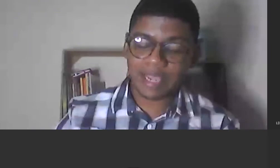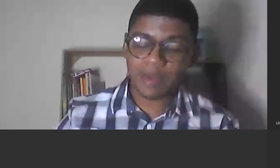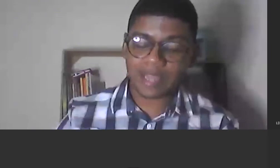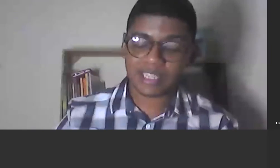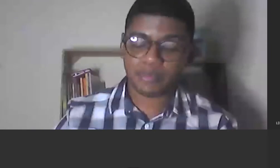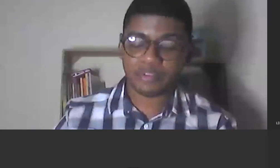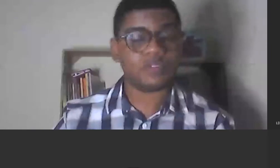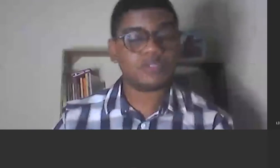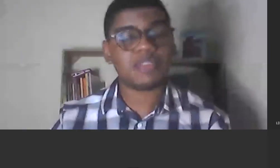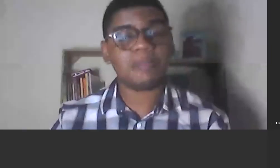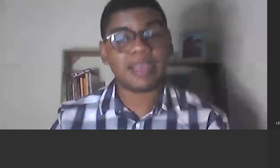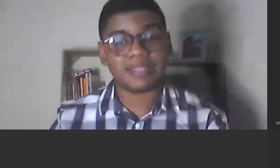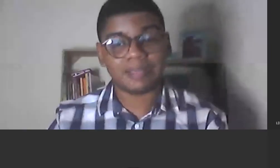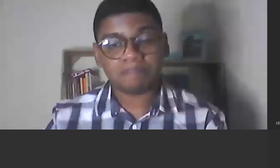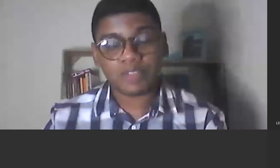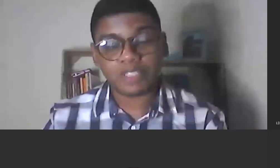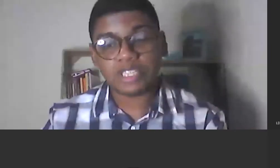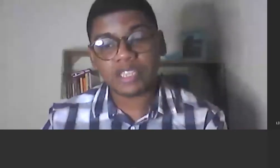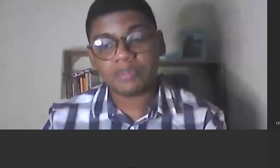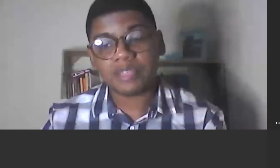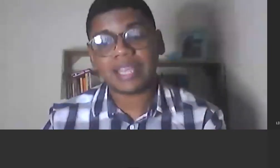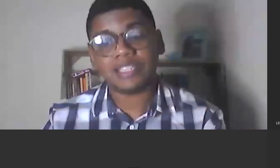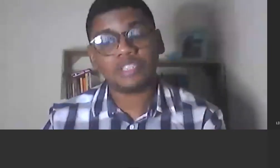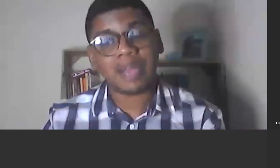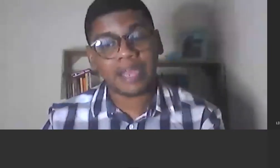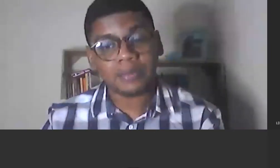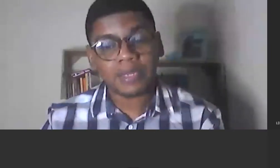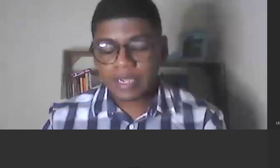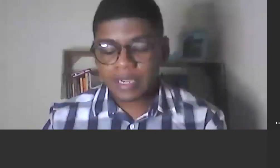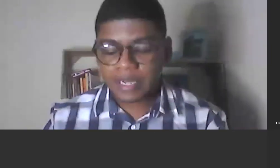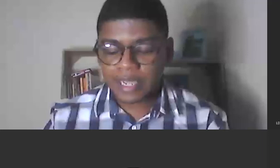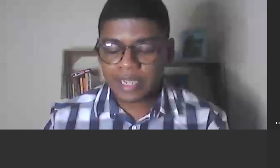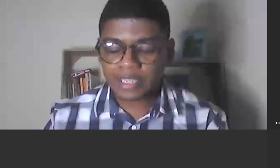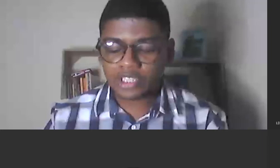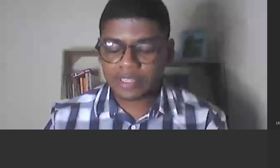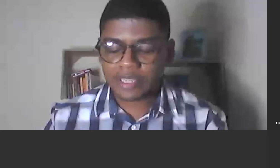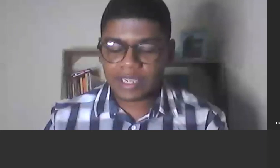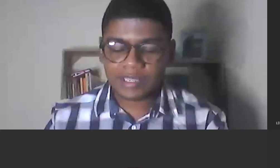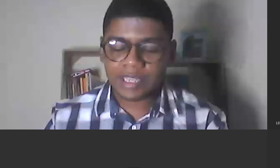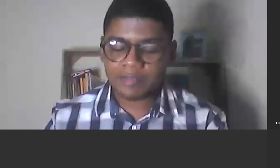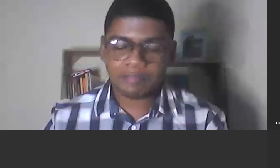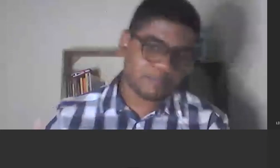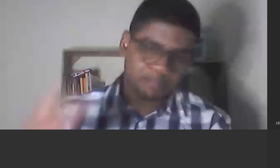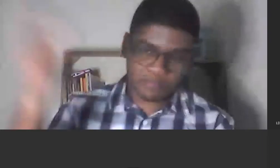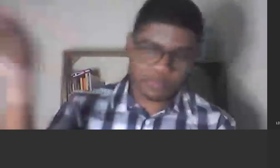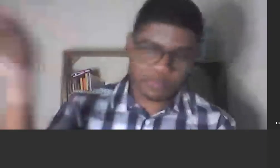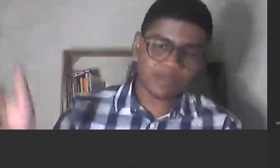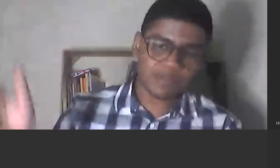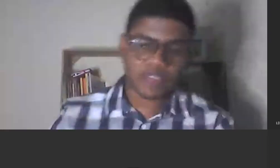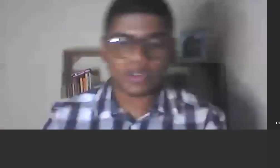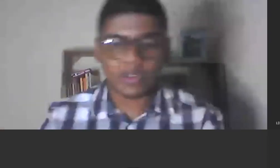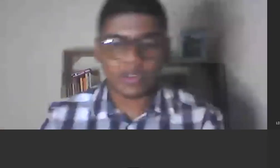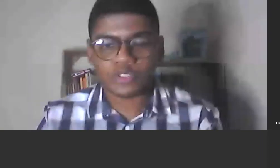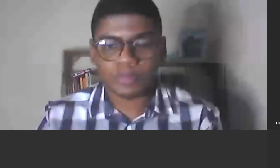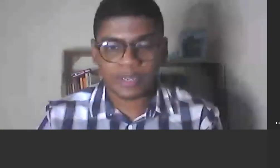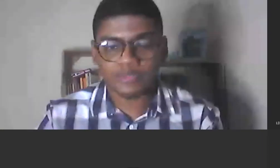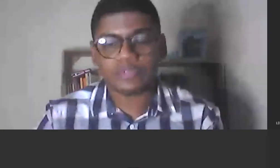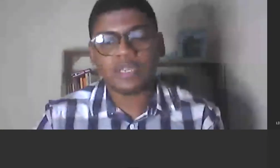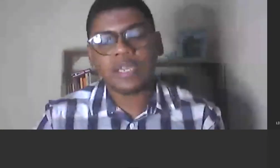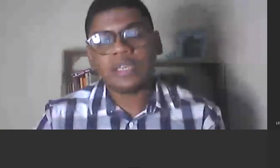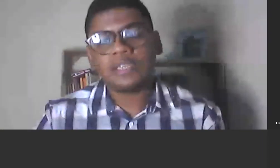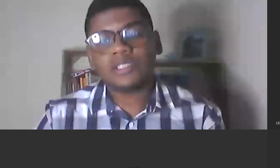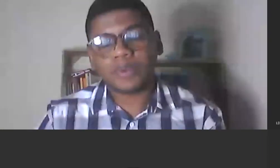a gente já começa a caminhar quase que para o final do nosso semestre. Nós já estamos na metade de maio, né? E aí a gente vai ter um pouco mais para frente agora os